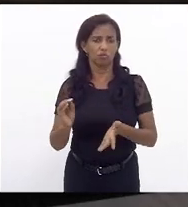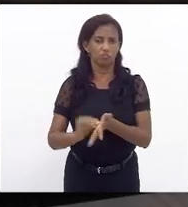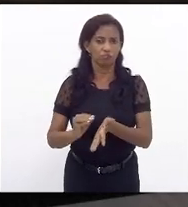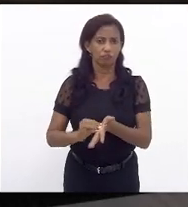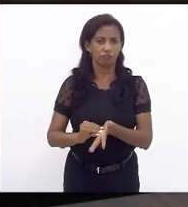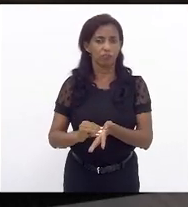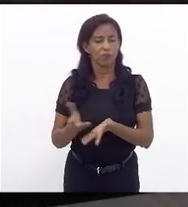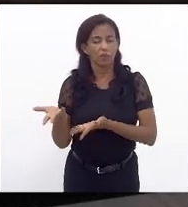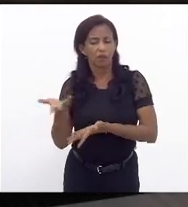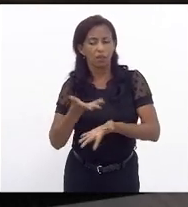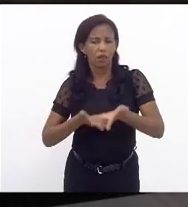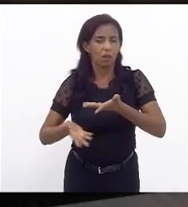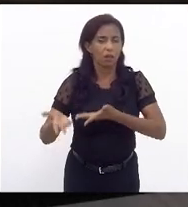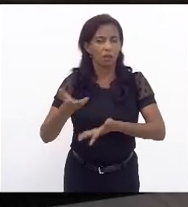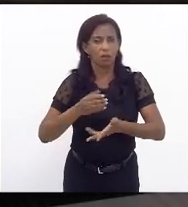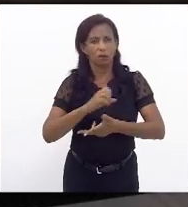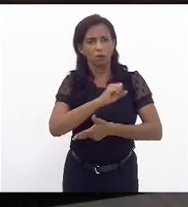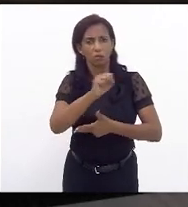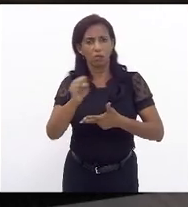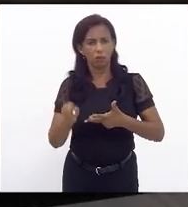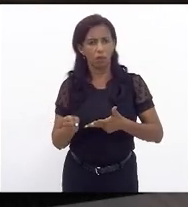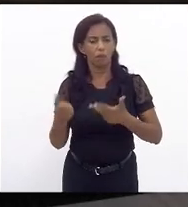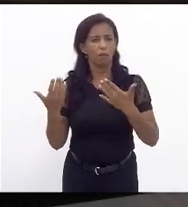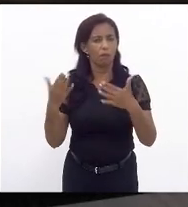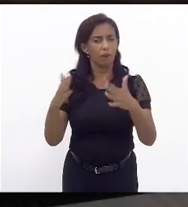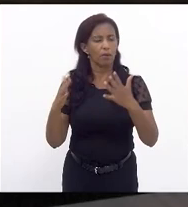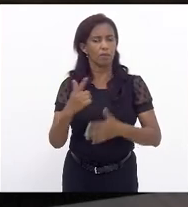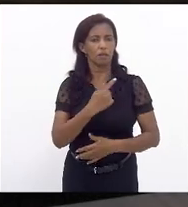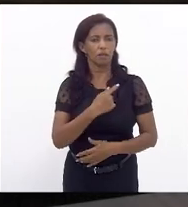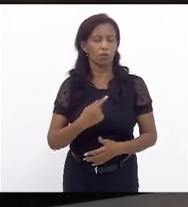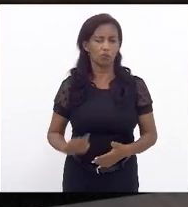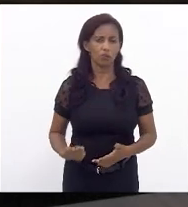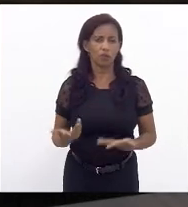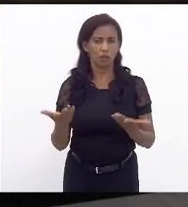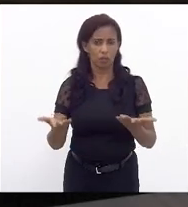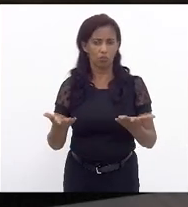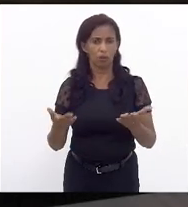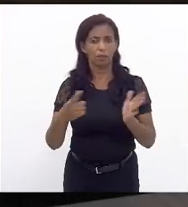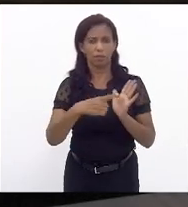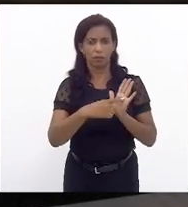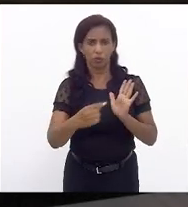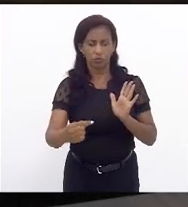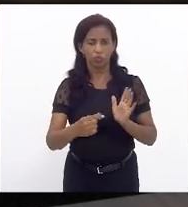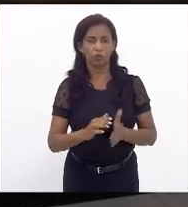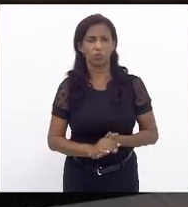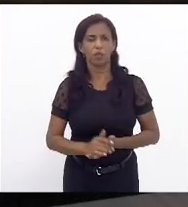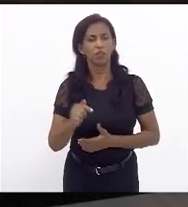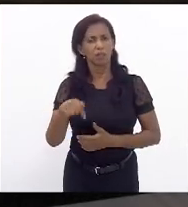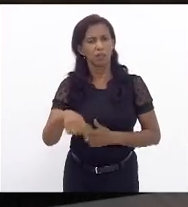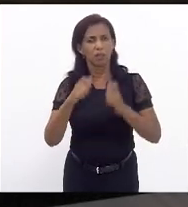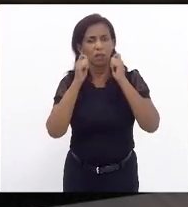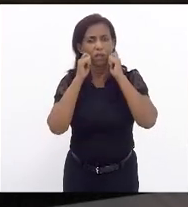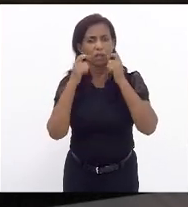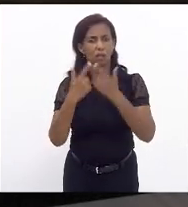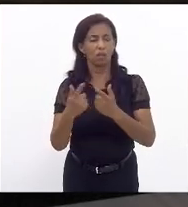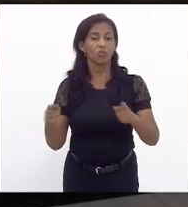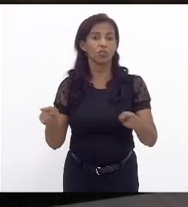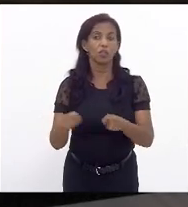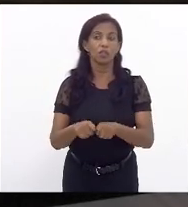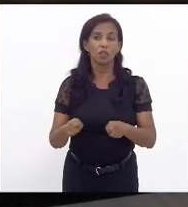tem que ter harmonia entre os poderes. Parabenizar o governador Cláudio Castro pela indicação e essa casa e